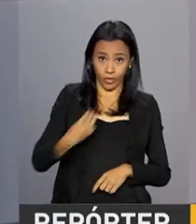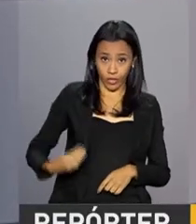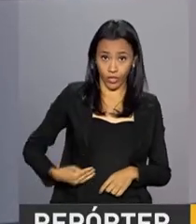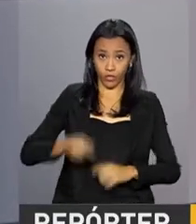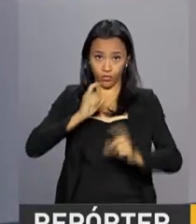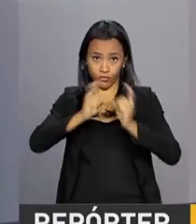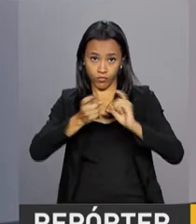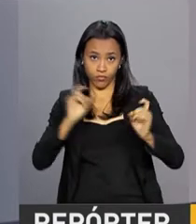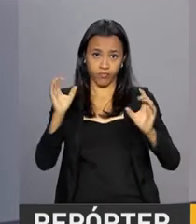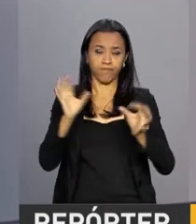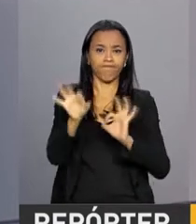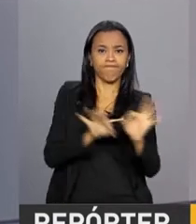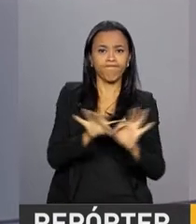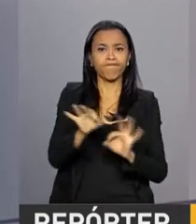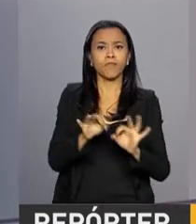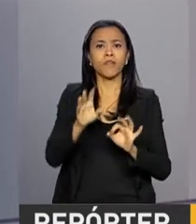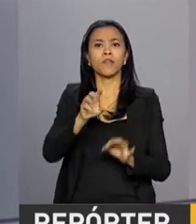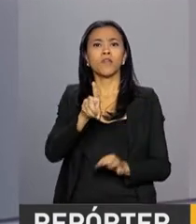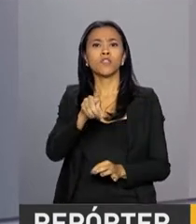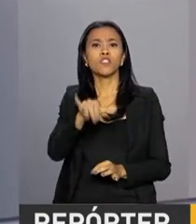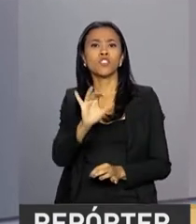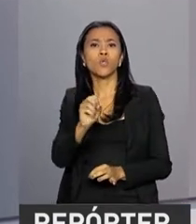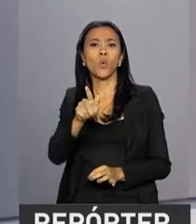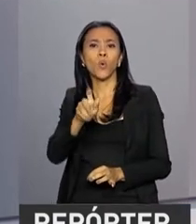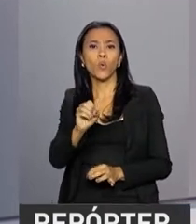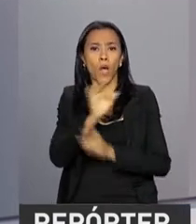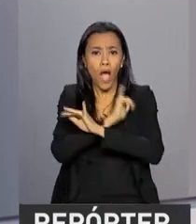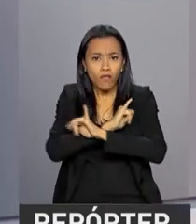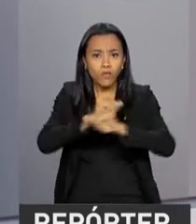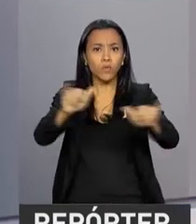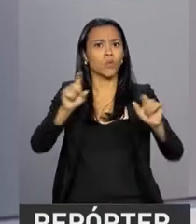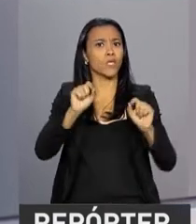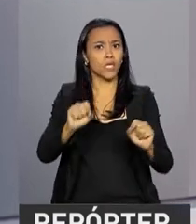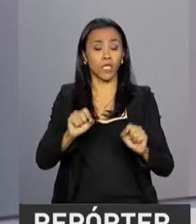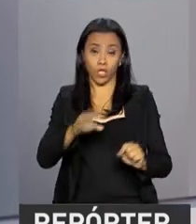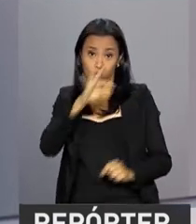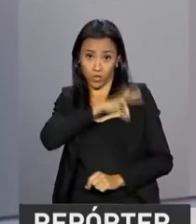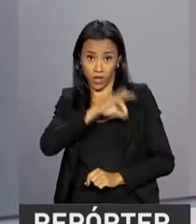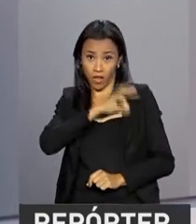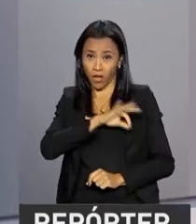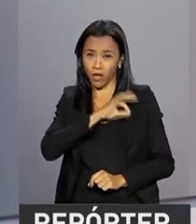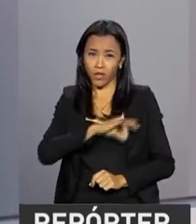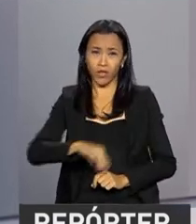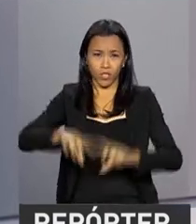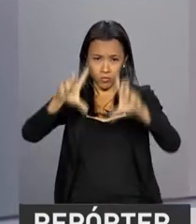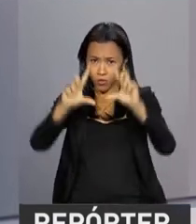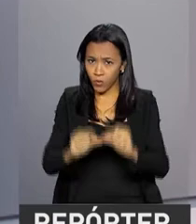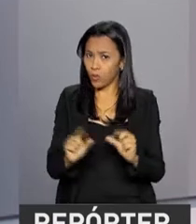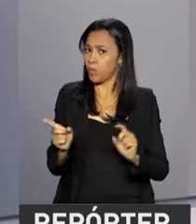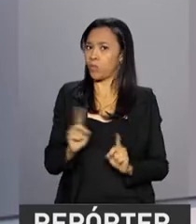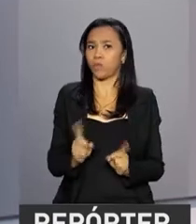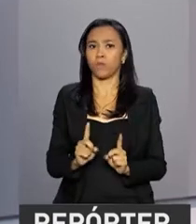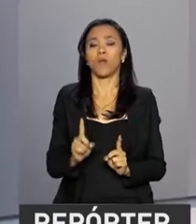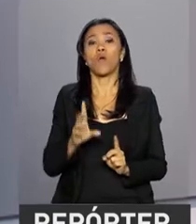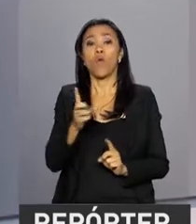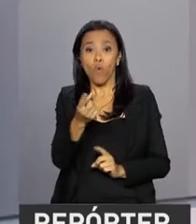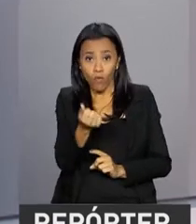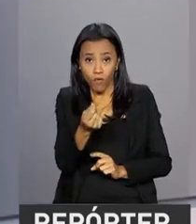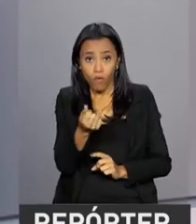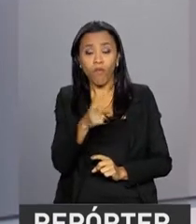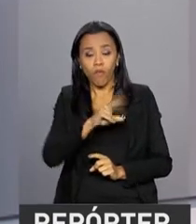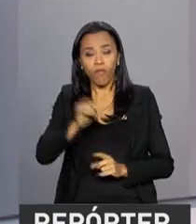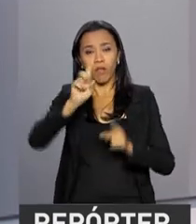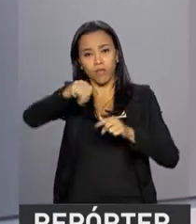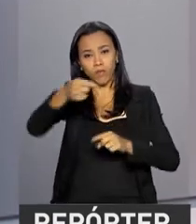oliveira divulgou um vídeo onde afirma que o salário mínimo não será reduzido segundo ele o valor será conhecido em